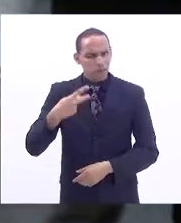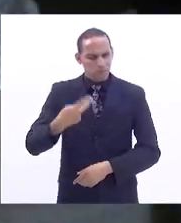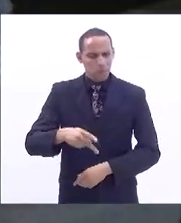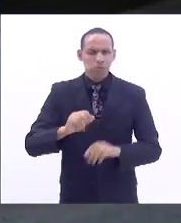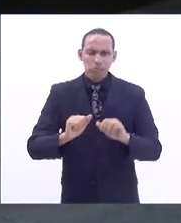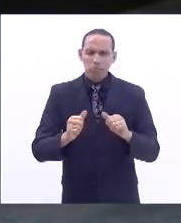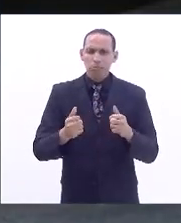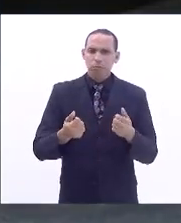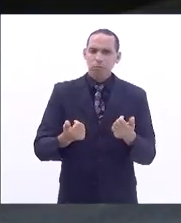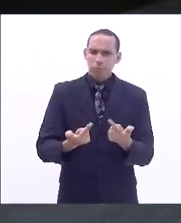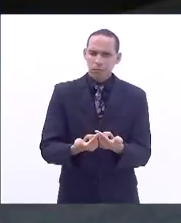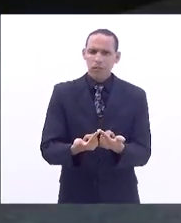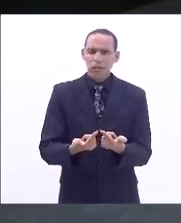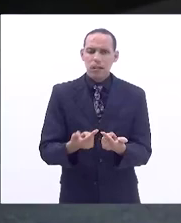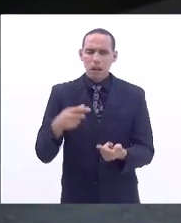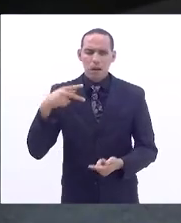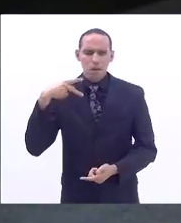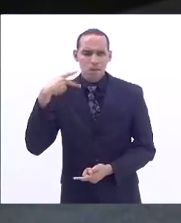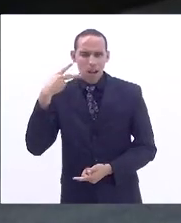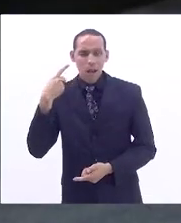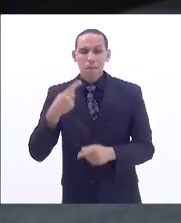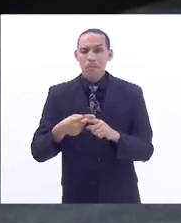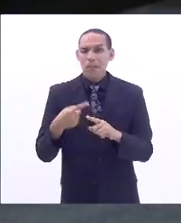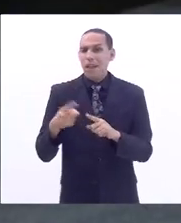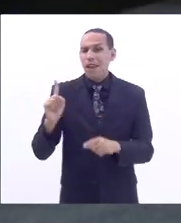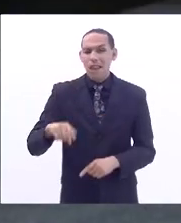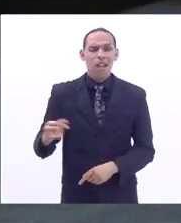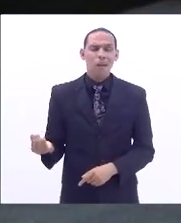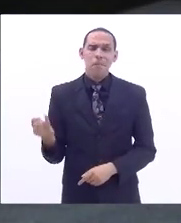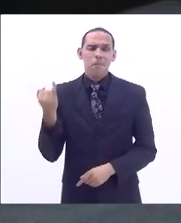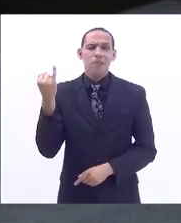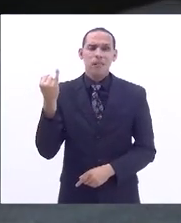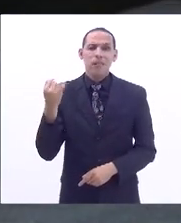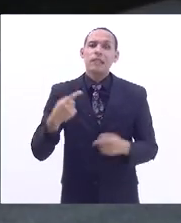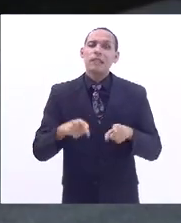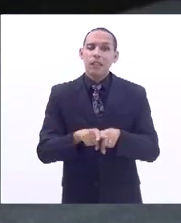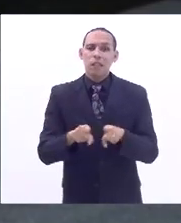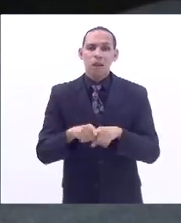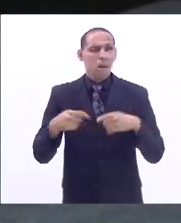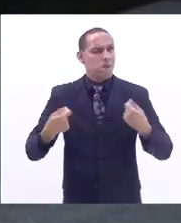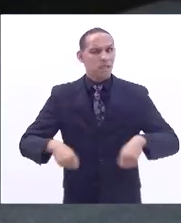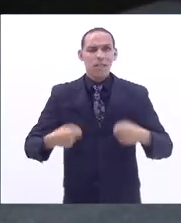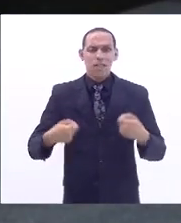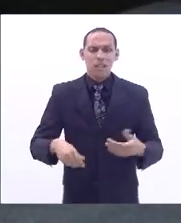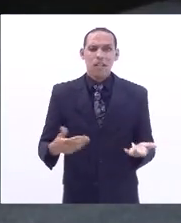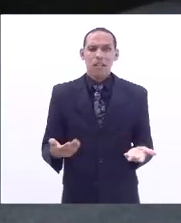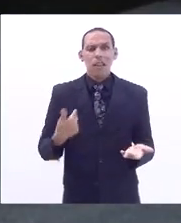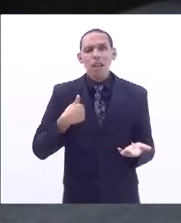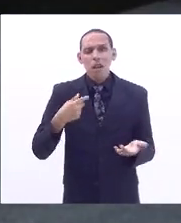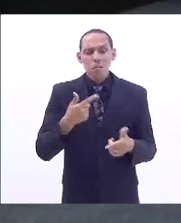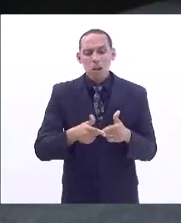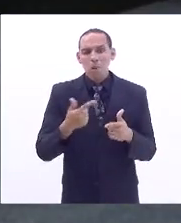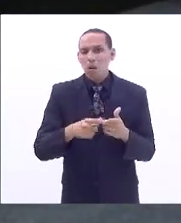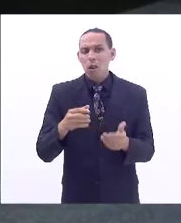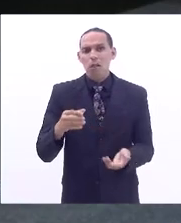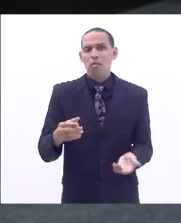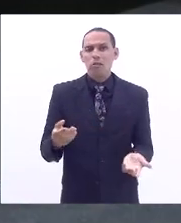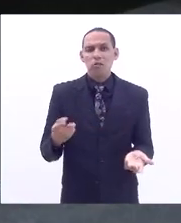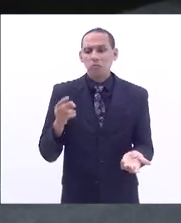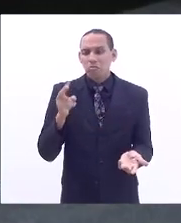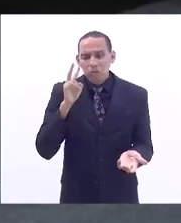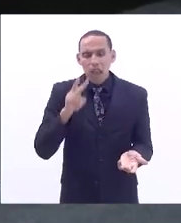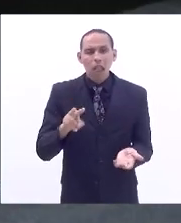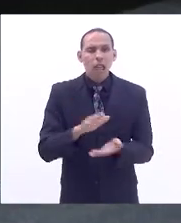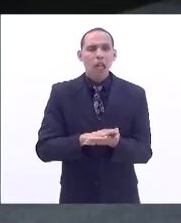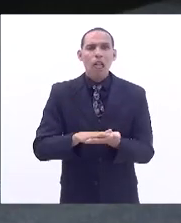Parlamento até porque dada a importância EA necessidade não vejo nenhum problema e em que no